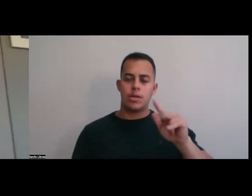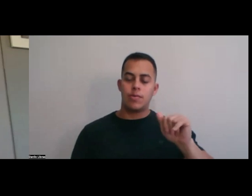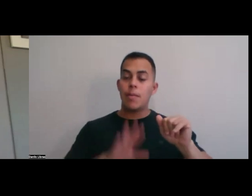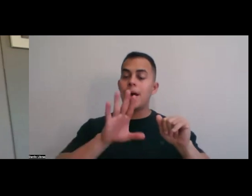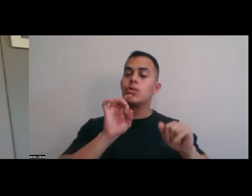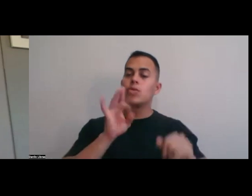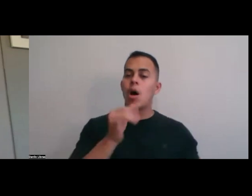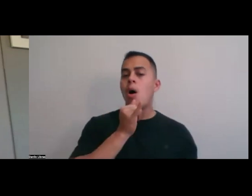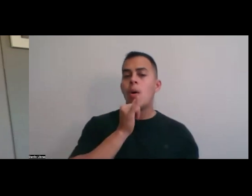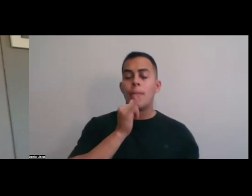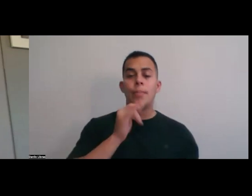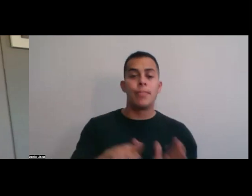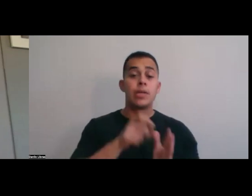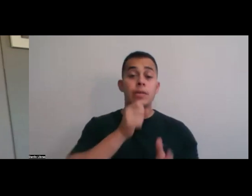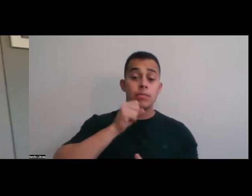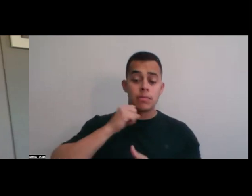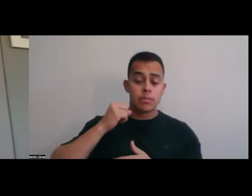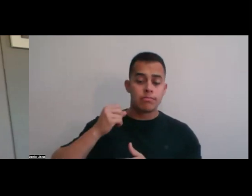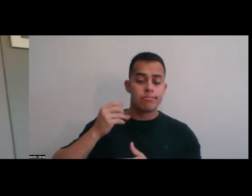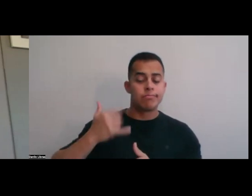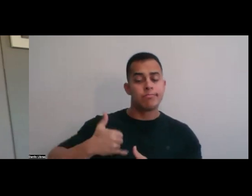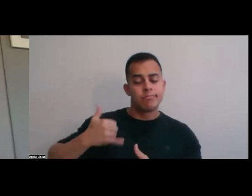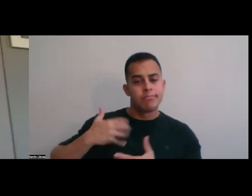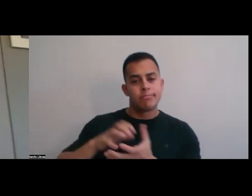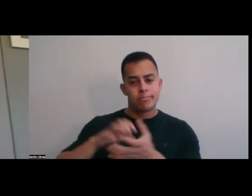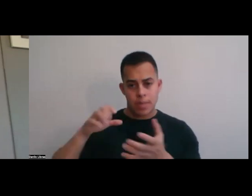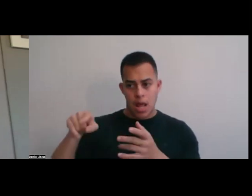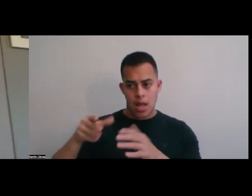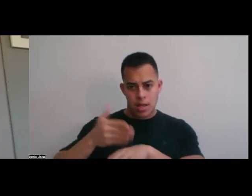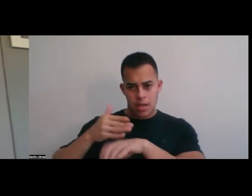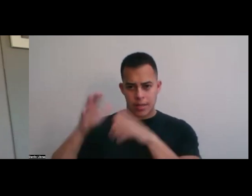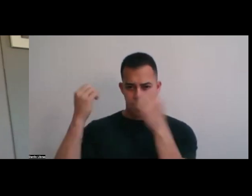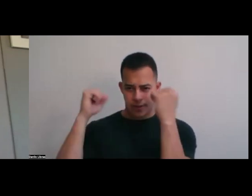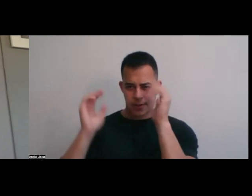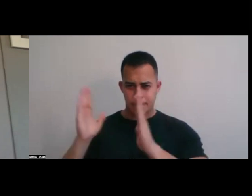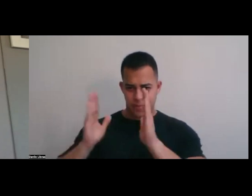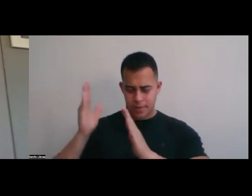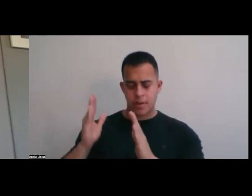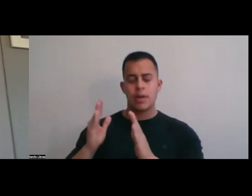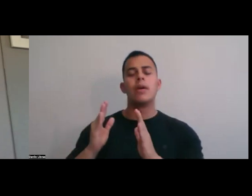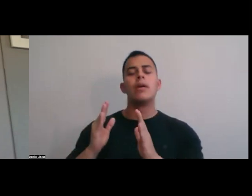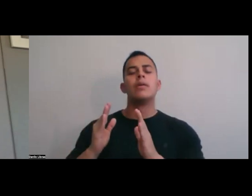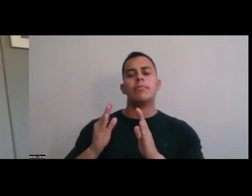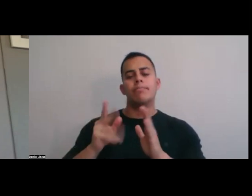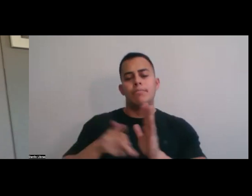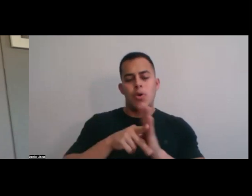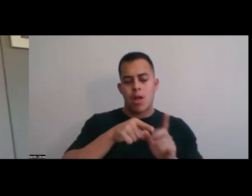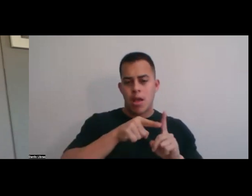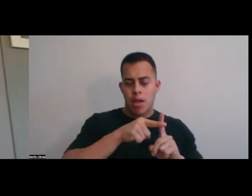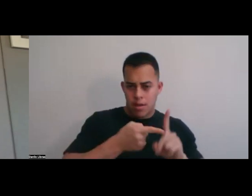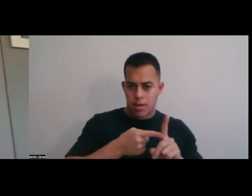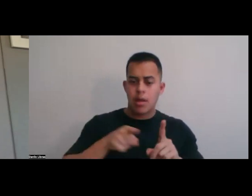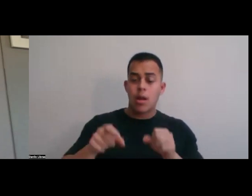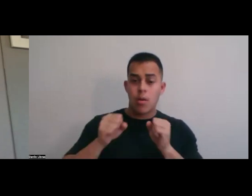se essa atividade física, né, nesse período gestacional repercutiria numa proteção a danos